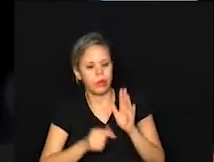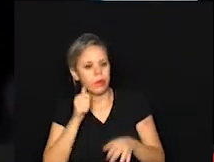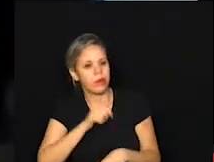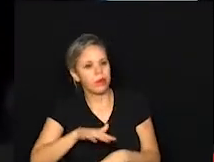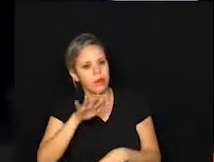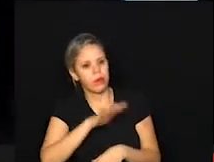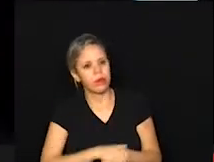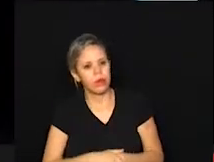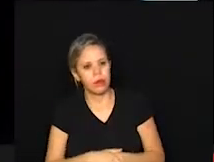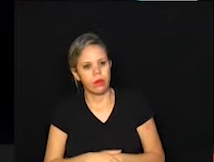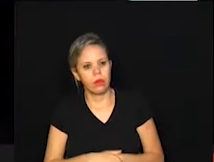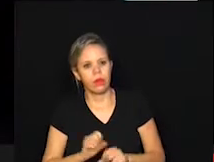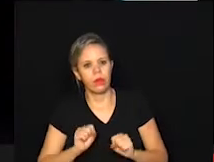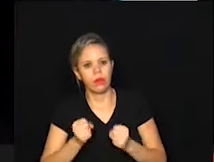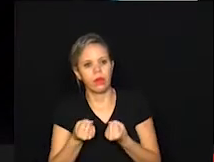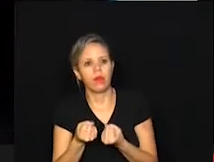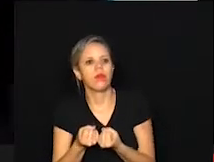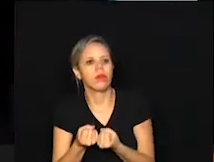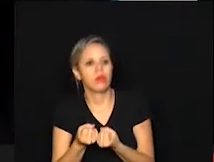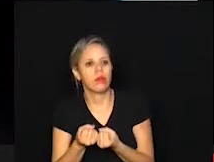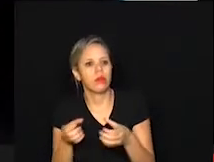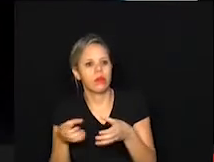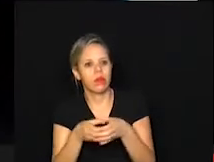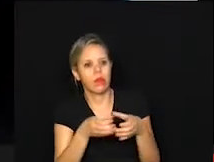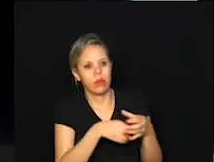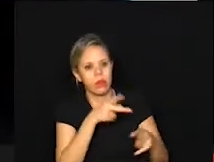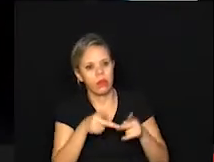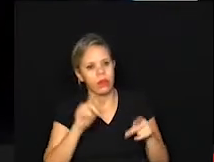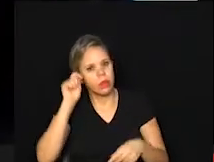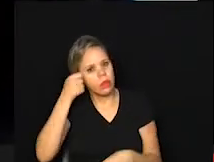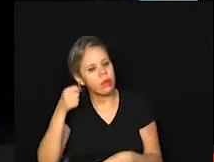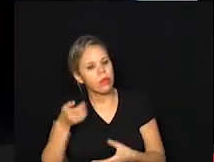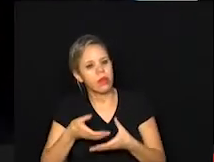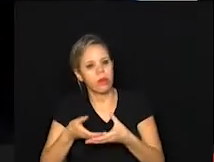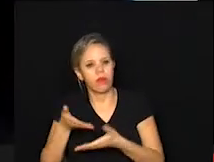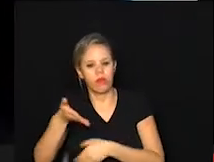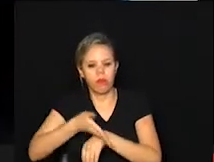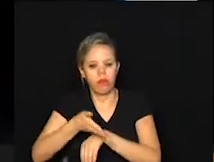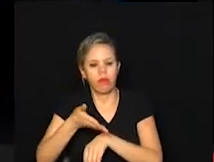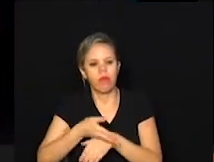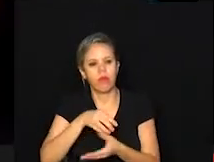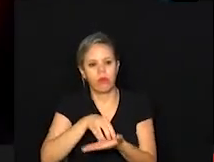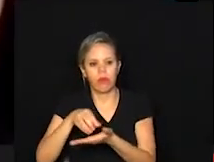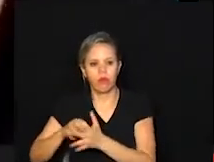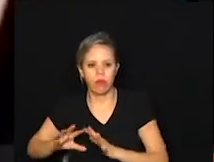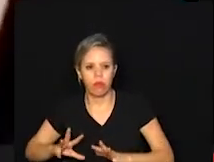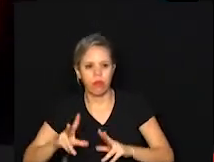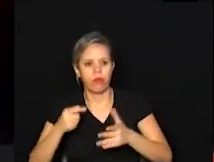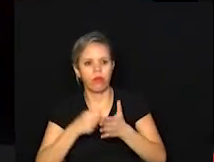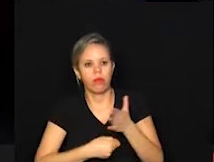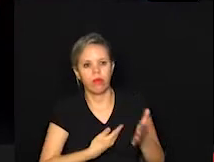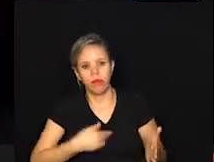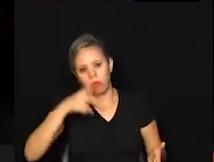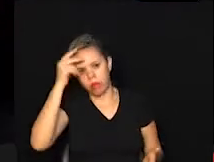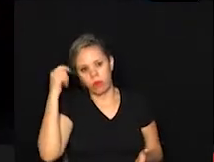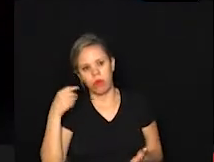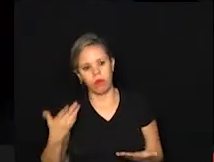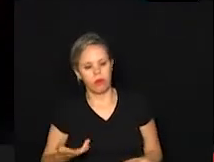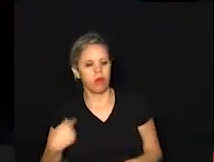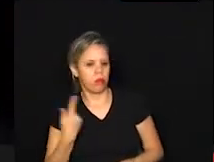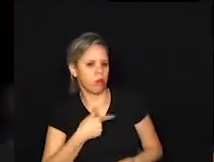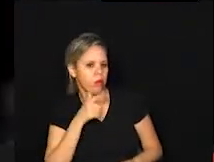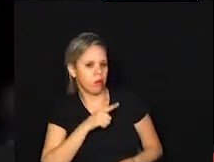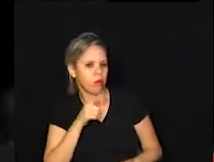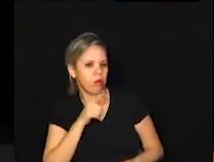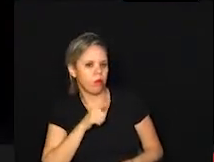mulheres, a defesa do direito da comunidade negra tem que ser intersetorial e permear toda todas as políticas públicas, né? Assim que a gente